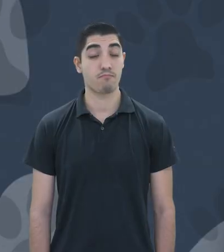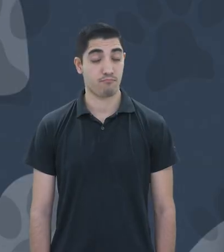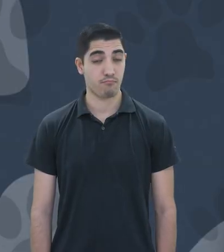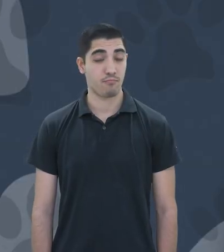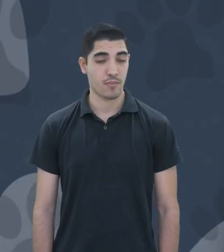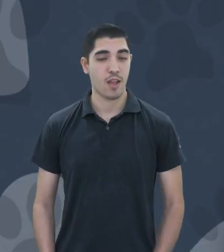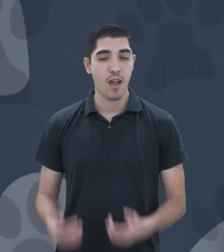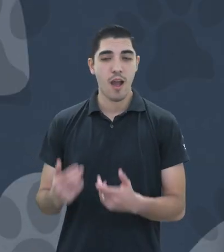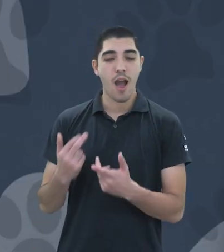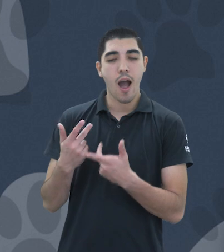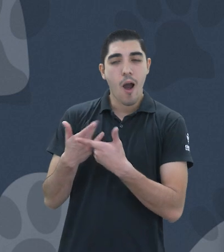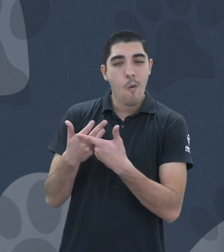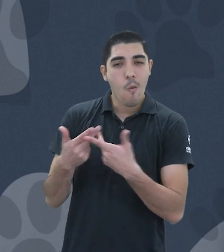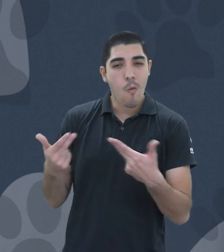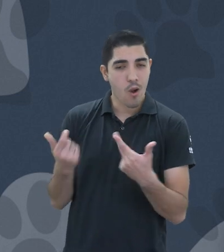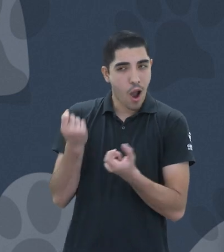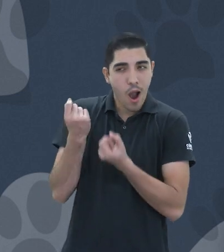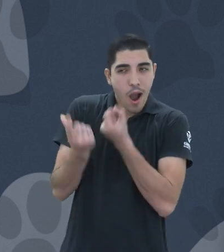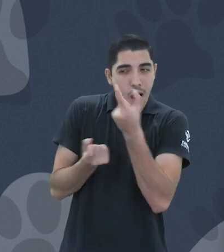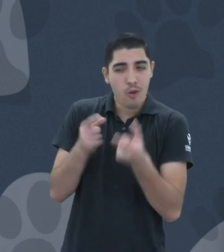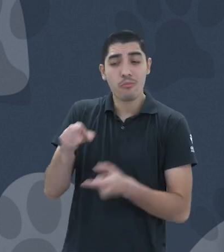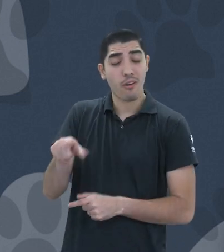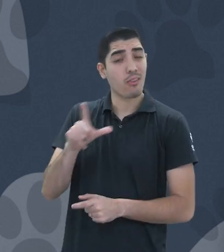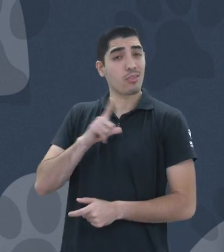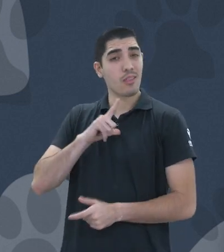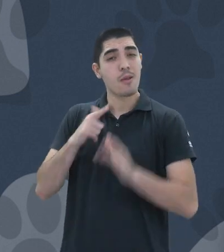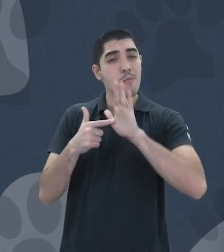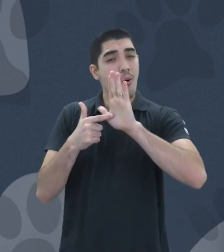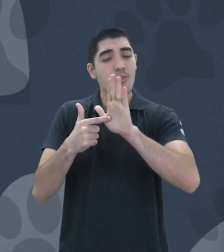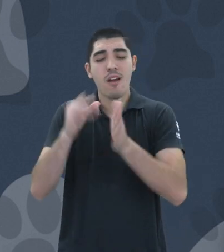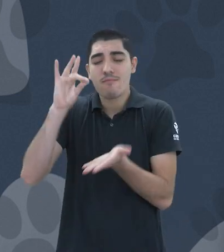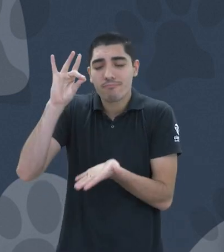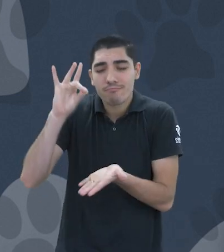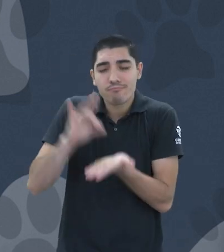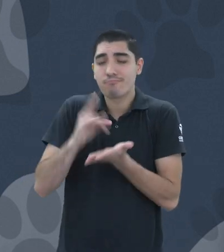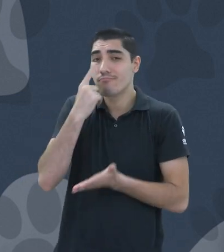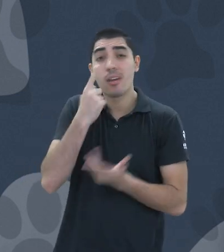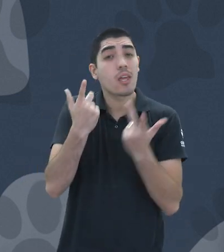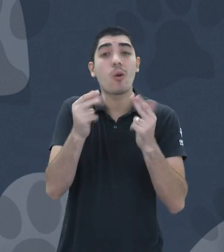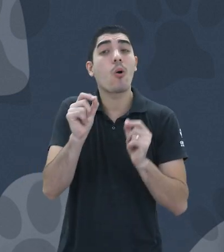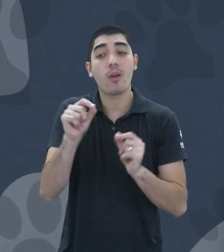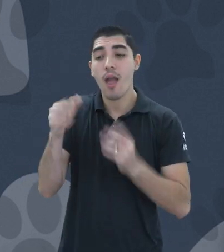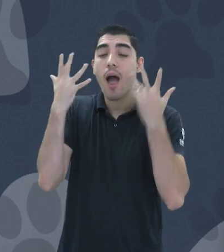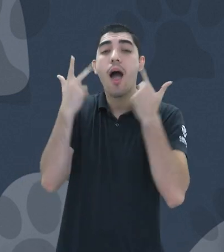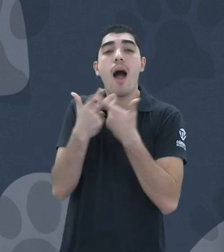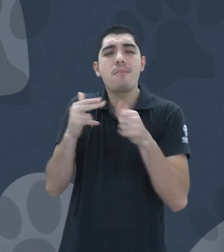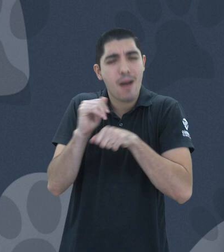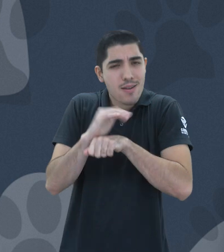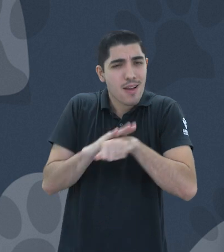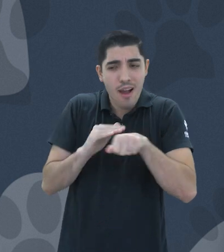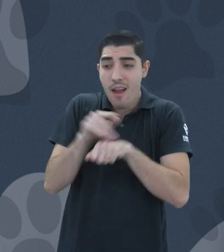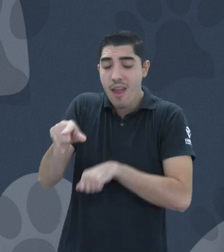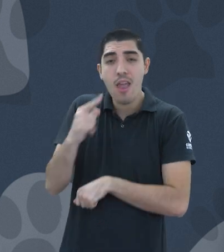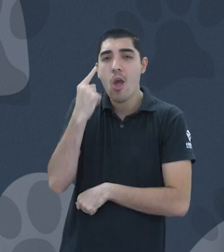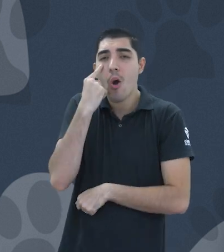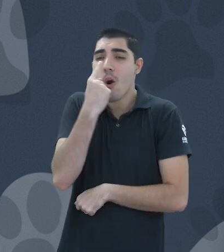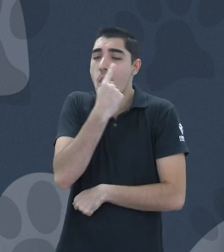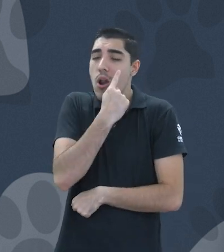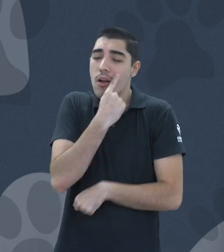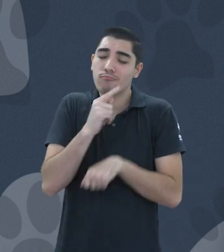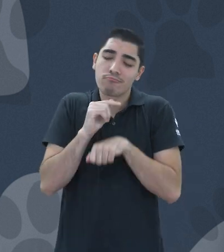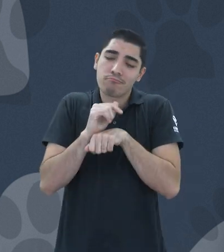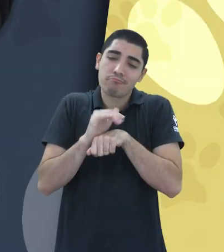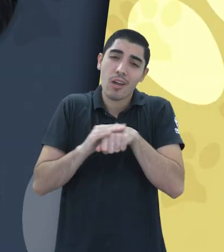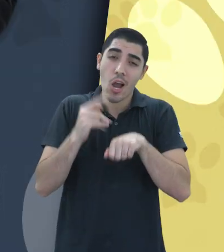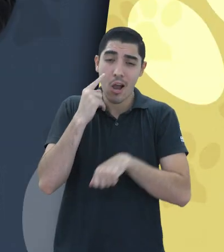coisas na vida são tão sinceras quanto o olhar de um animal de estimação, né? Ah, duvida? Então se